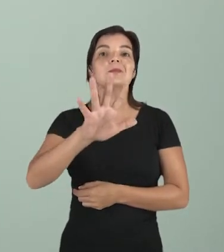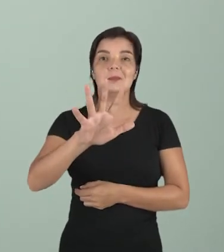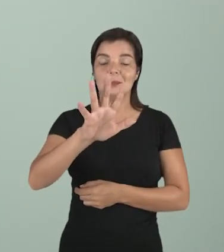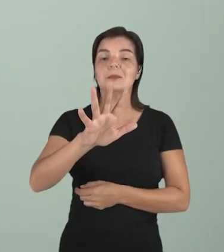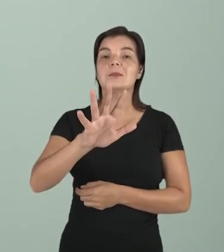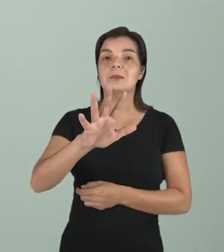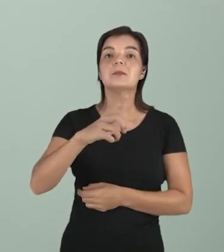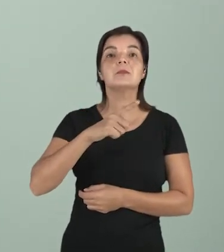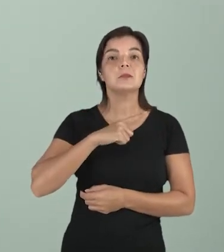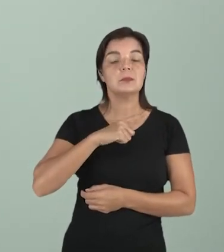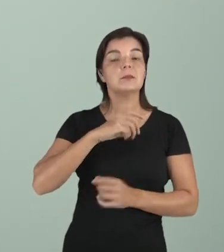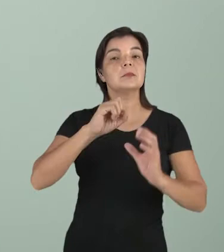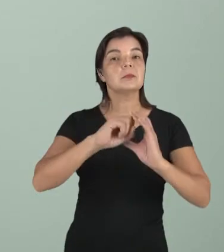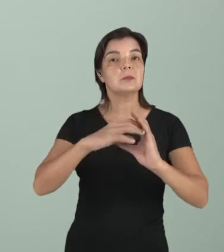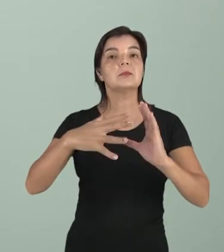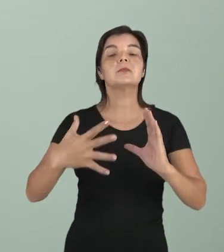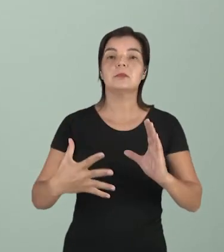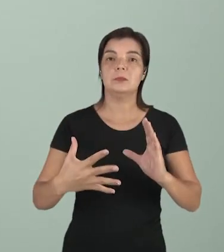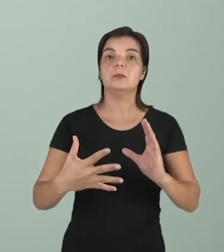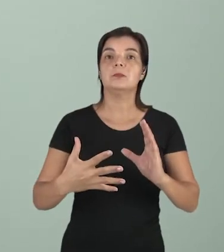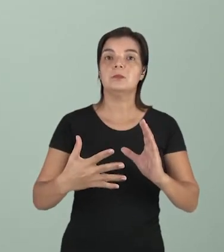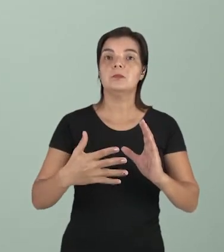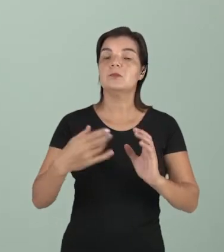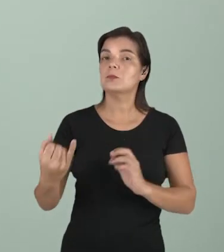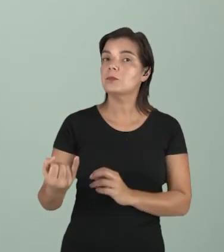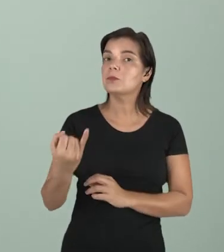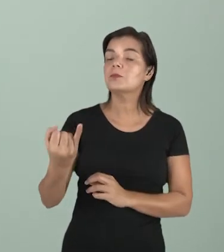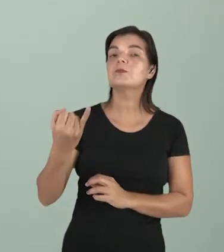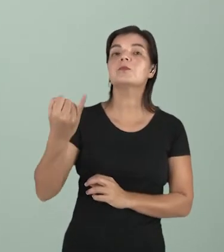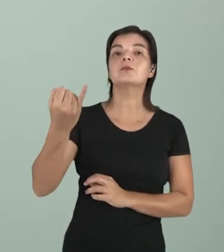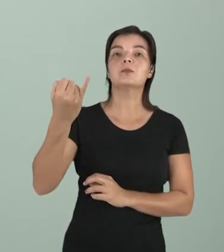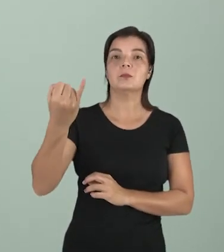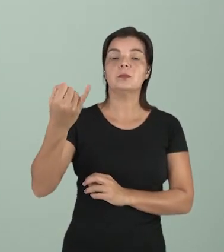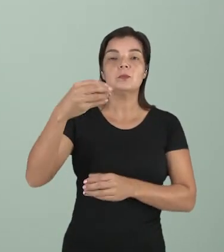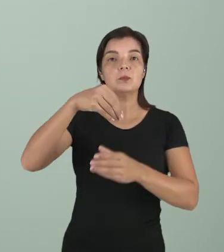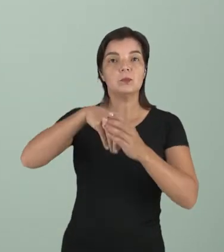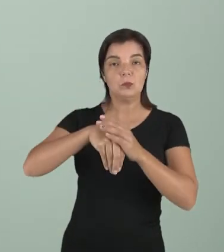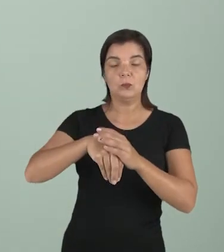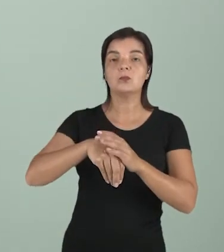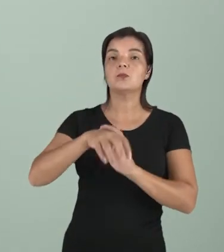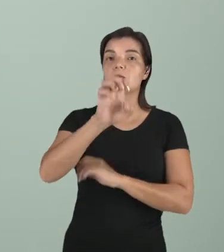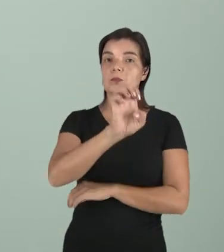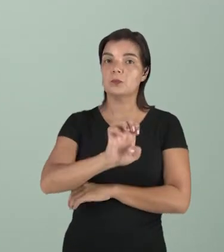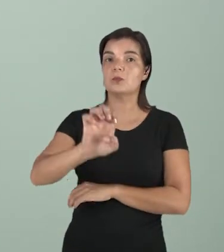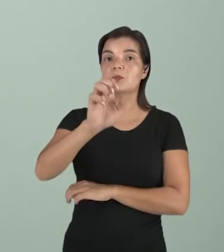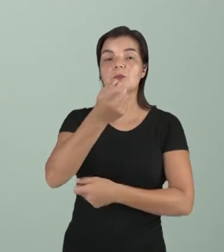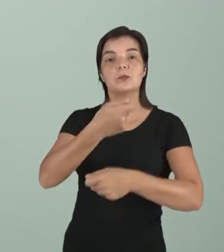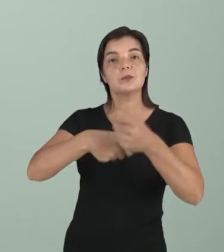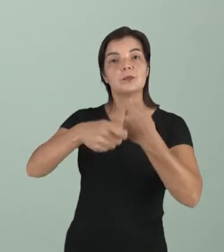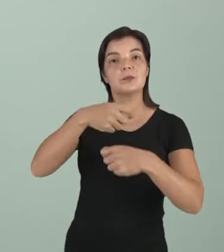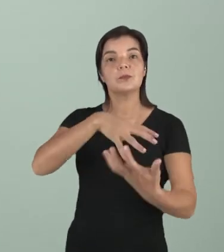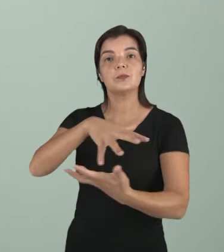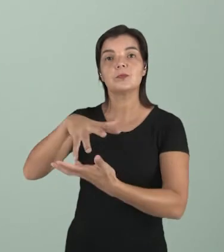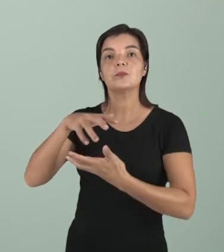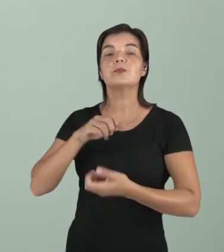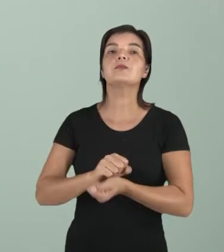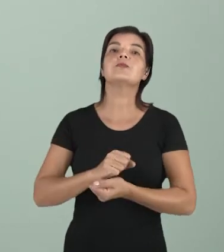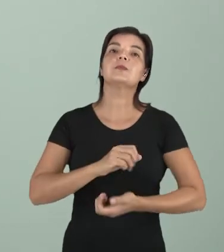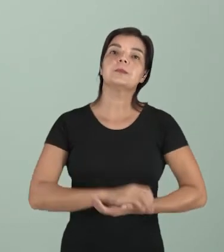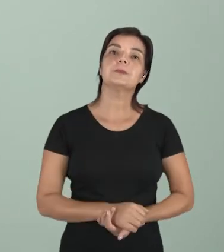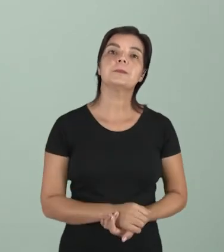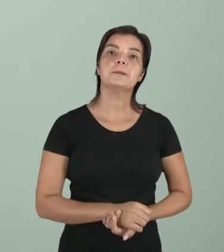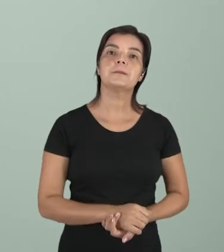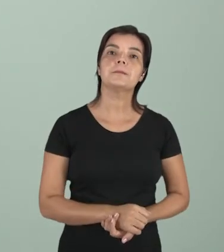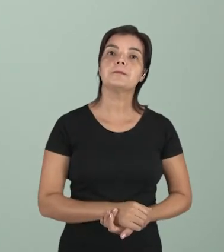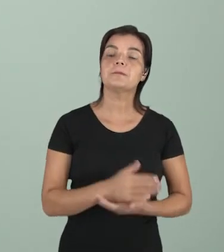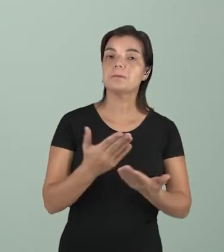aí essas características que a tornam tão importante dentro do centro econômico mundial, tá?